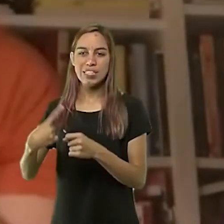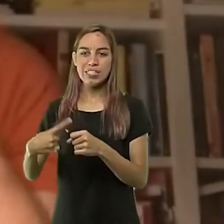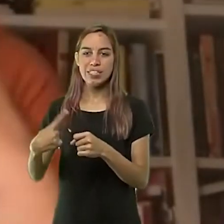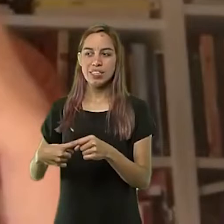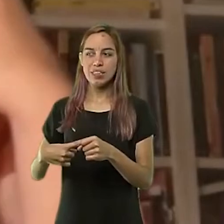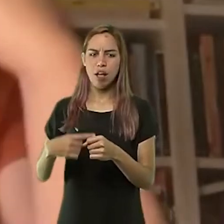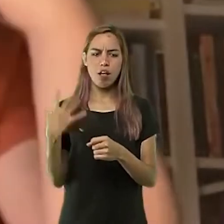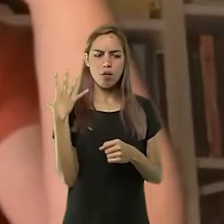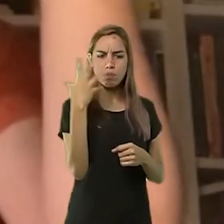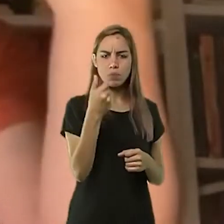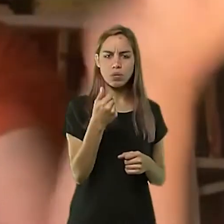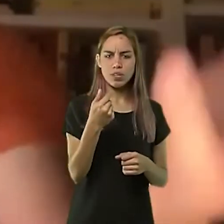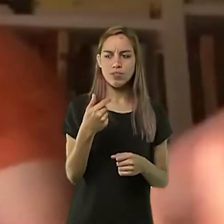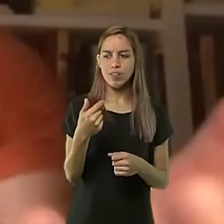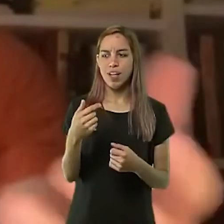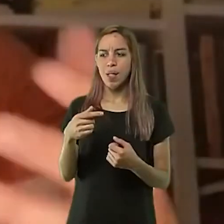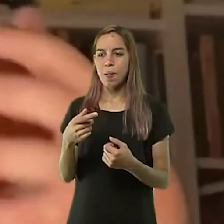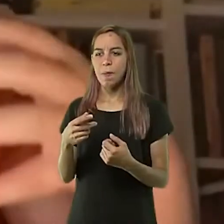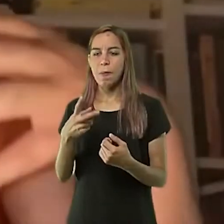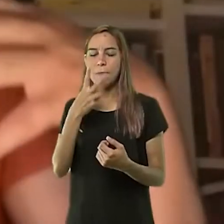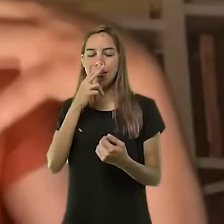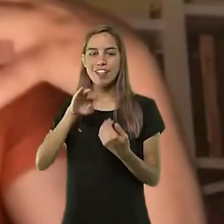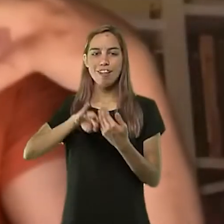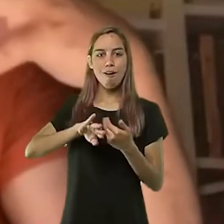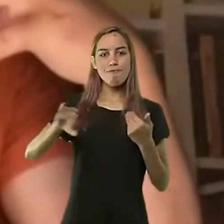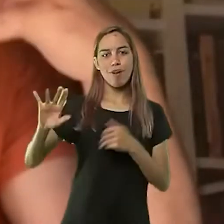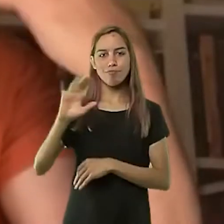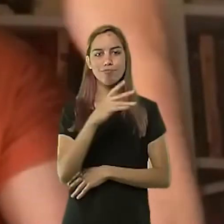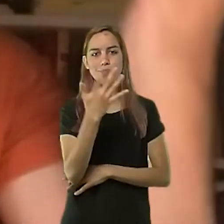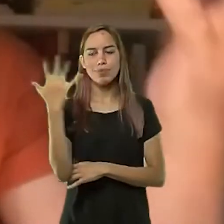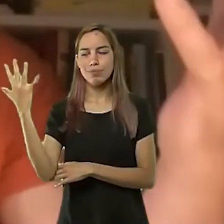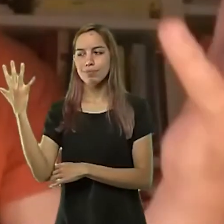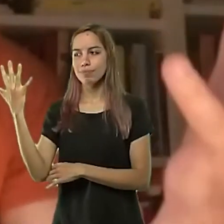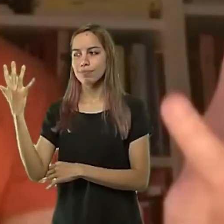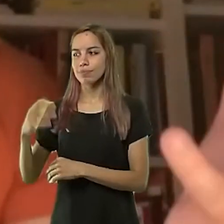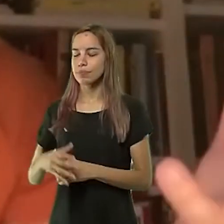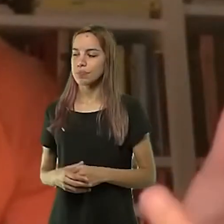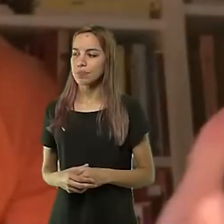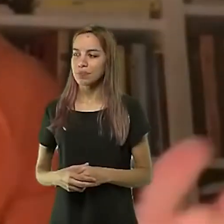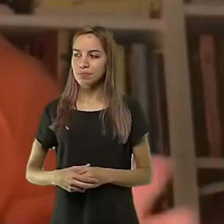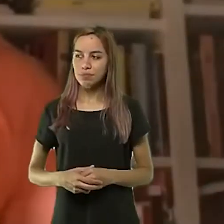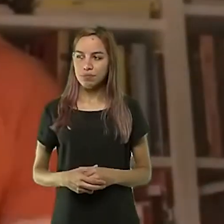à beleza, eu vou deixando de reparar nela. Eu posso viver numa cidade